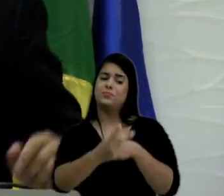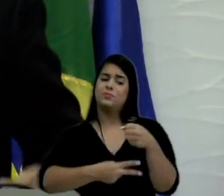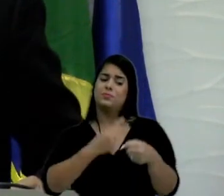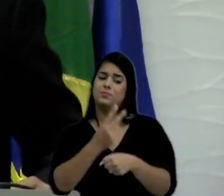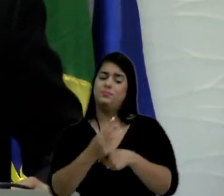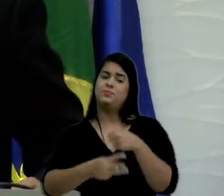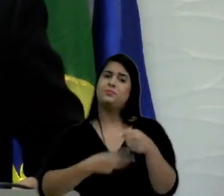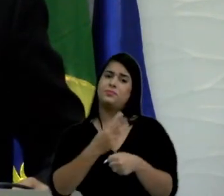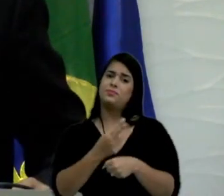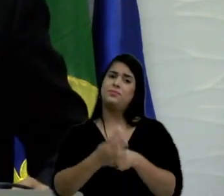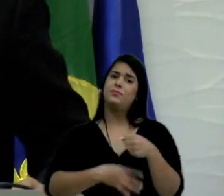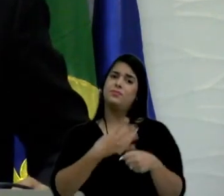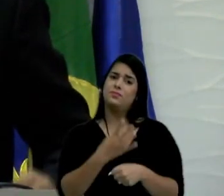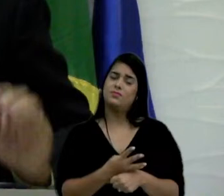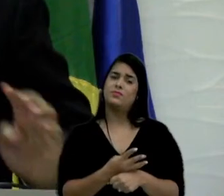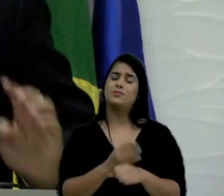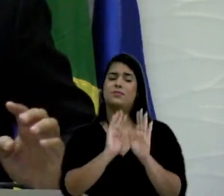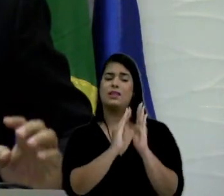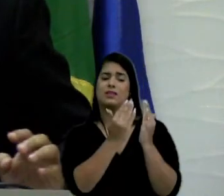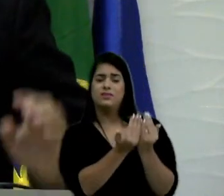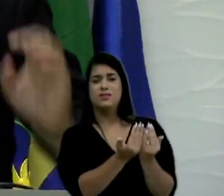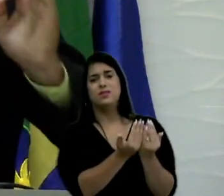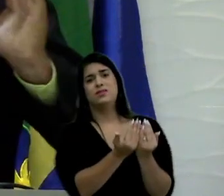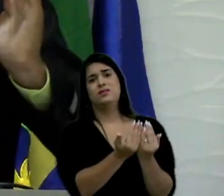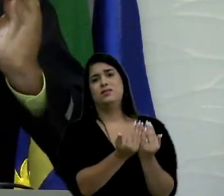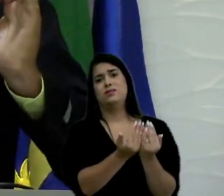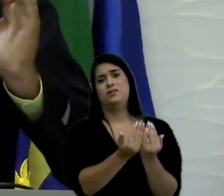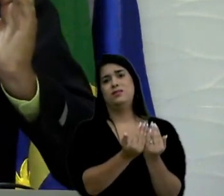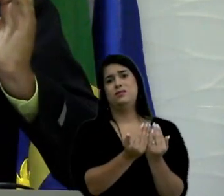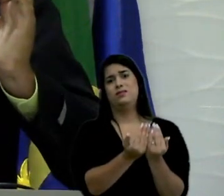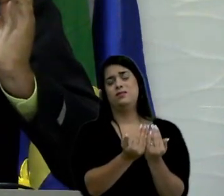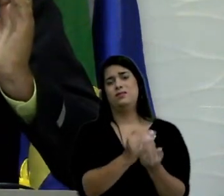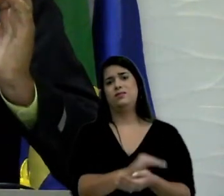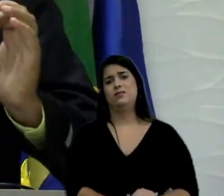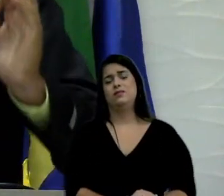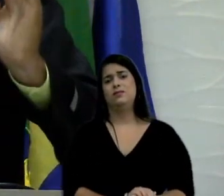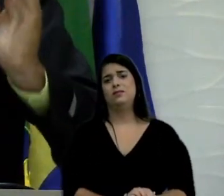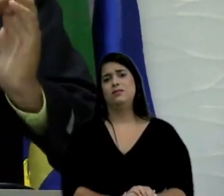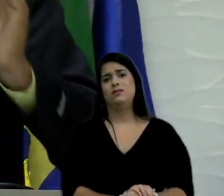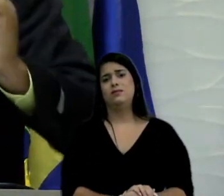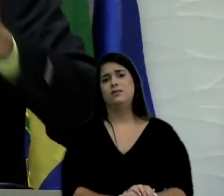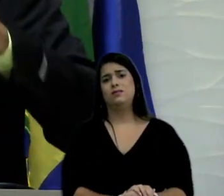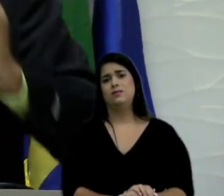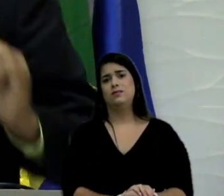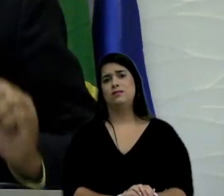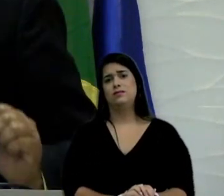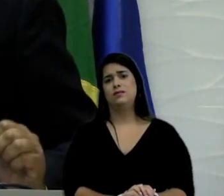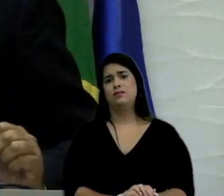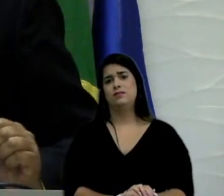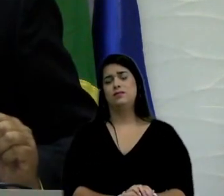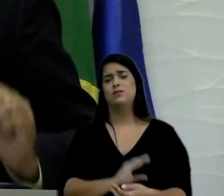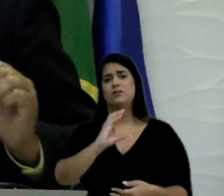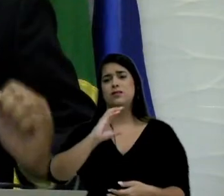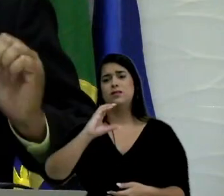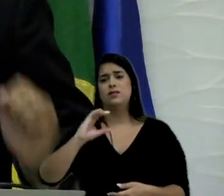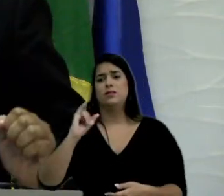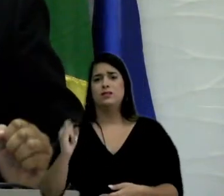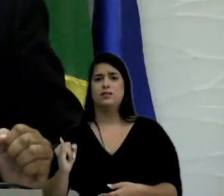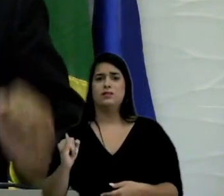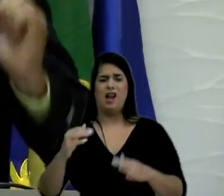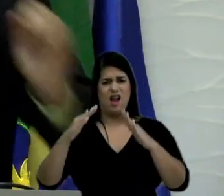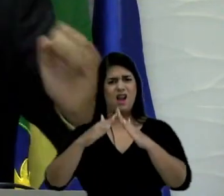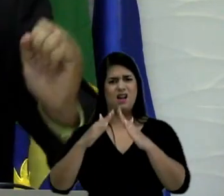não reabriu 4 anos o centro de convivência dos idosos sem